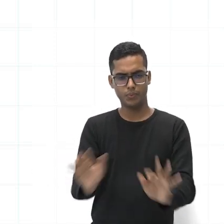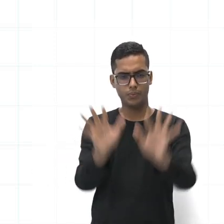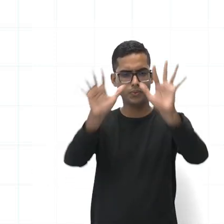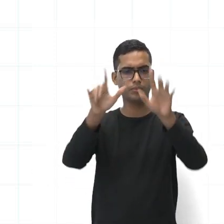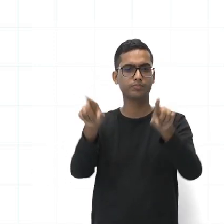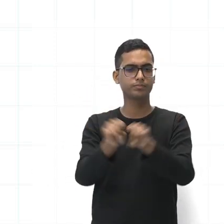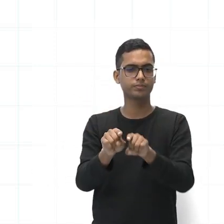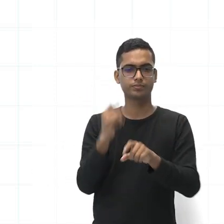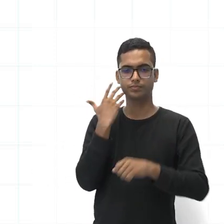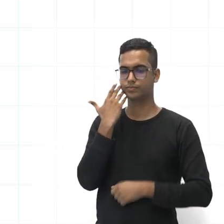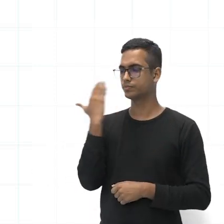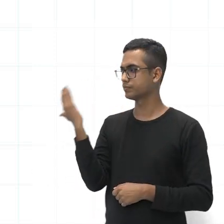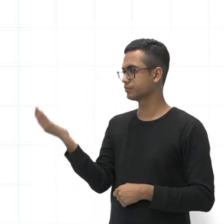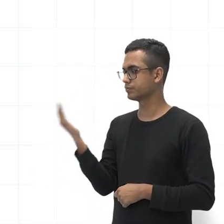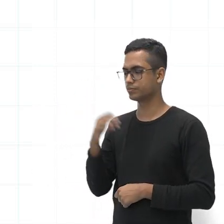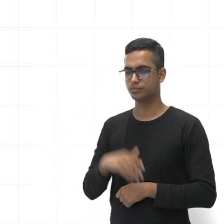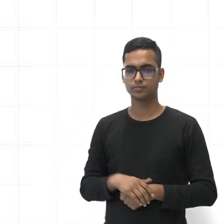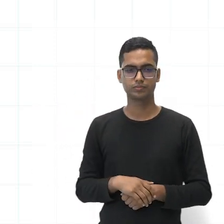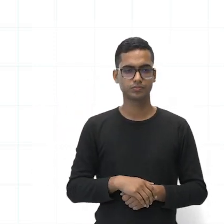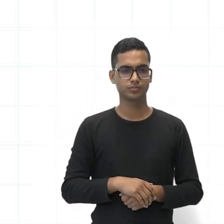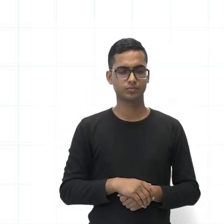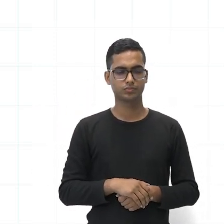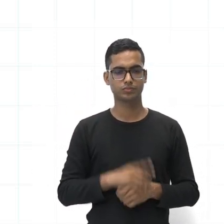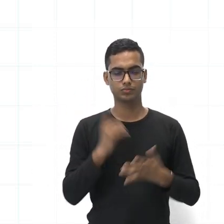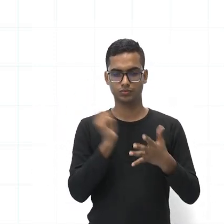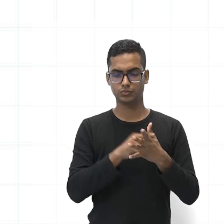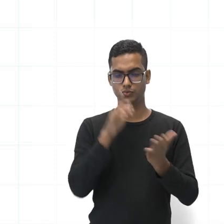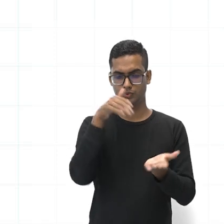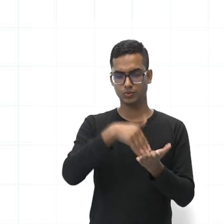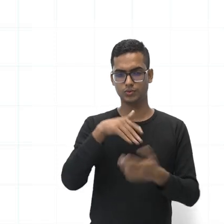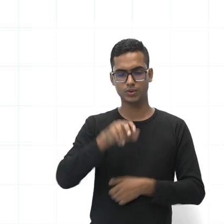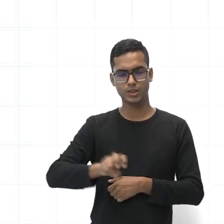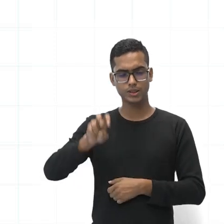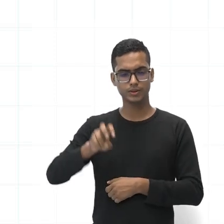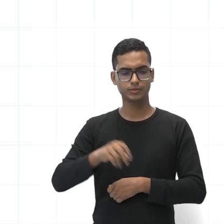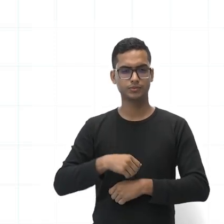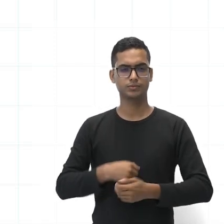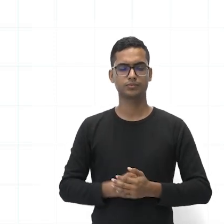que traz aí, né, e a liquefação.